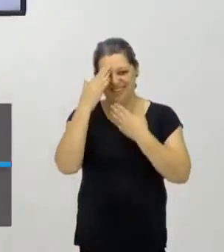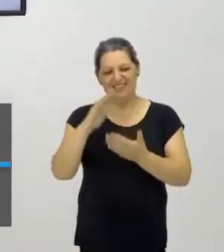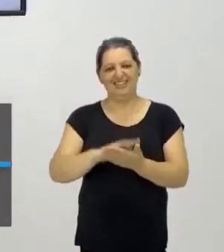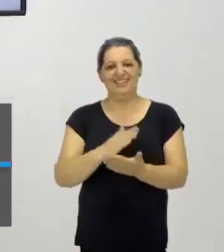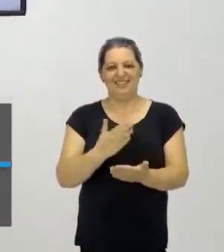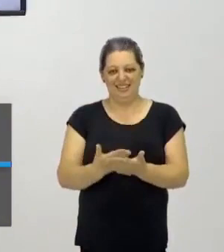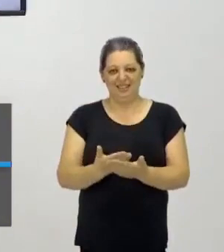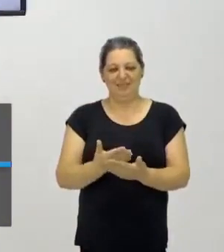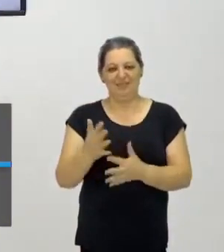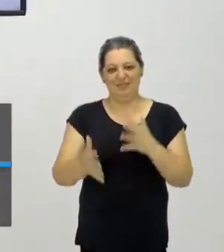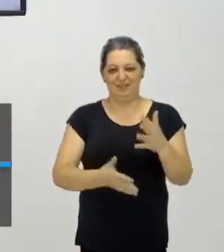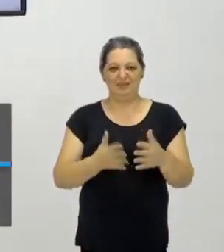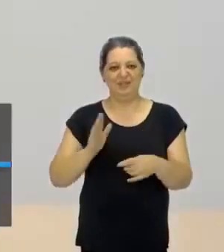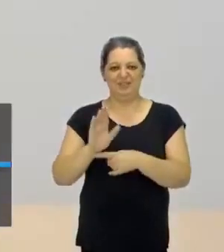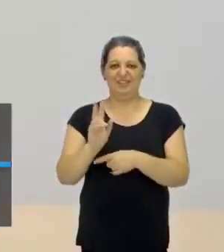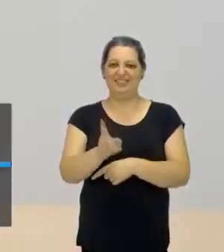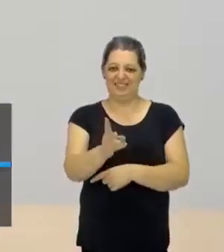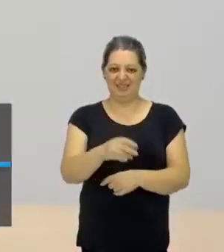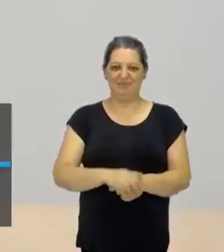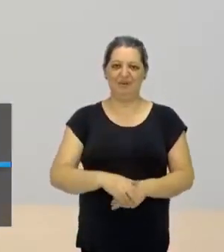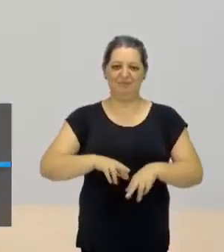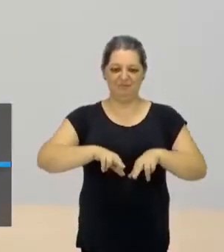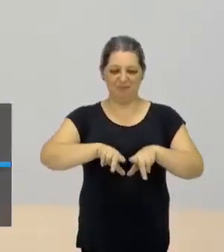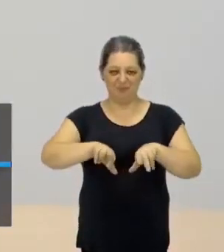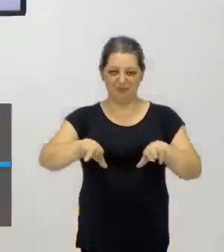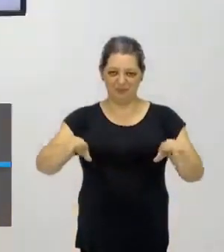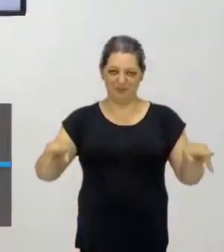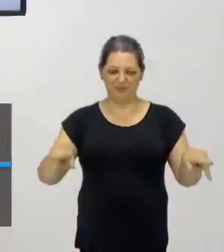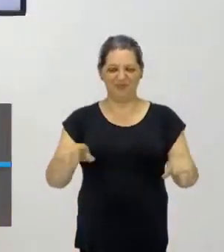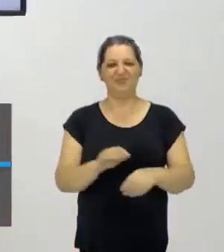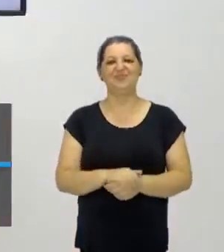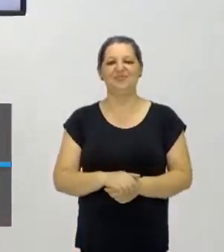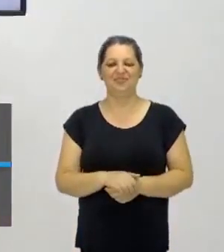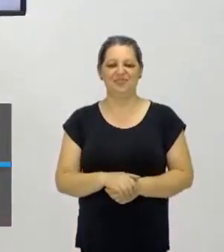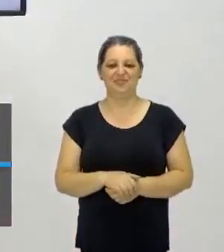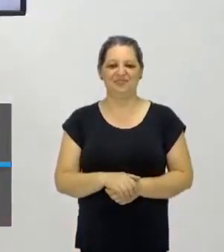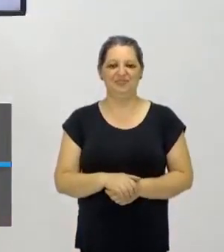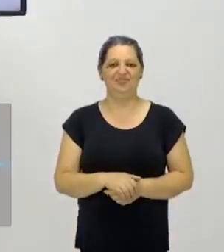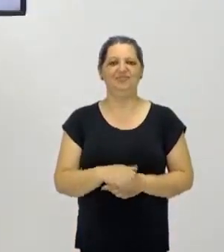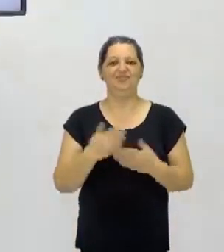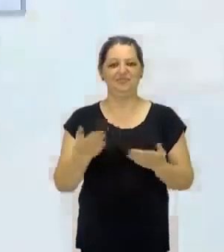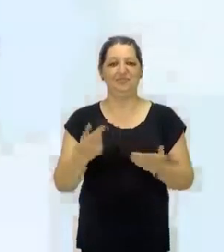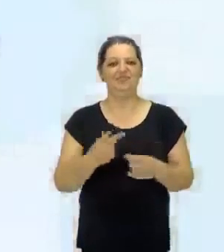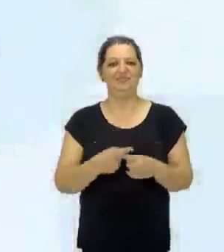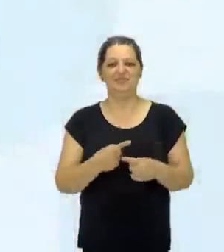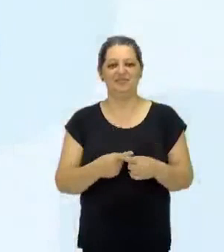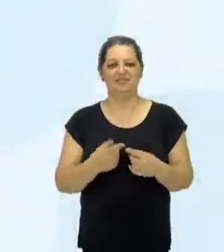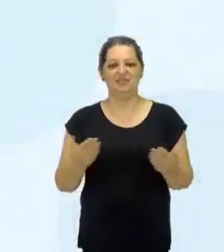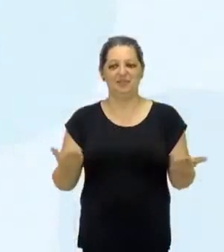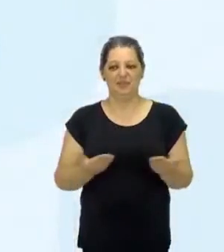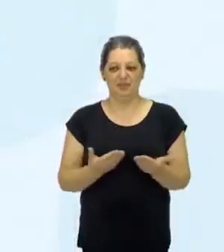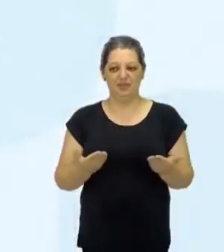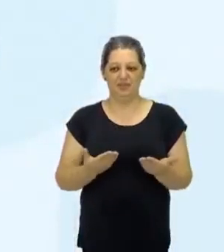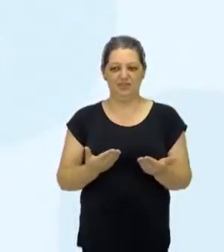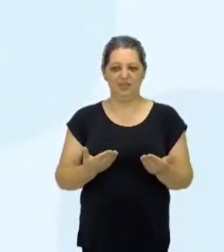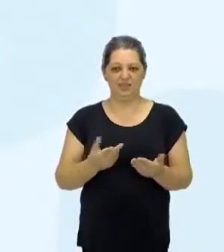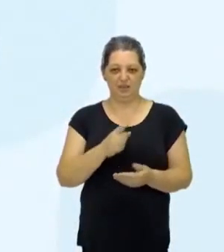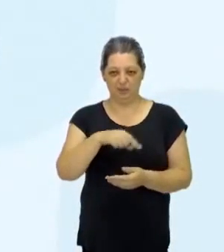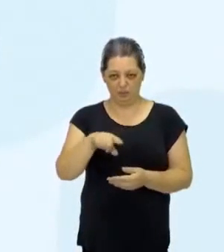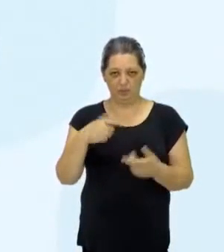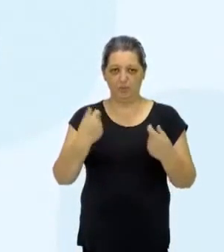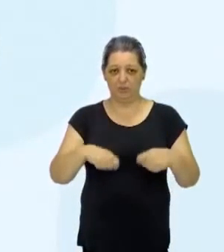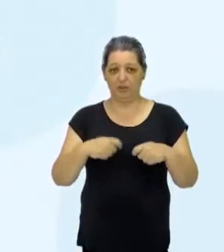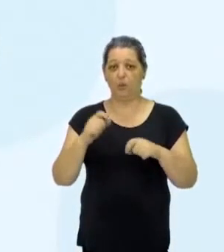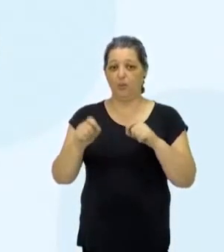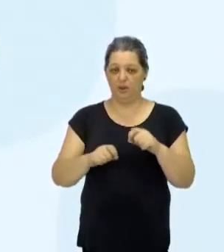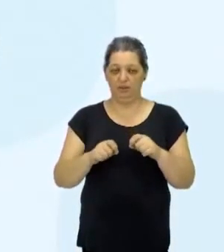que estão aí nos ajudando sempre. Diversidade. Okay? Diversidade total, that's it. Okay? And for this class, people, you will need your notebook, o